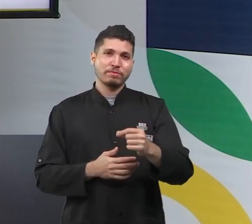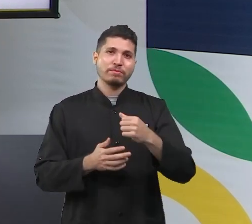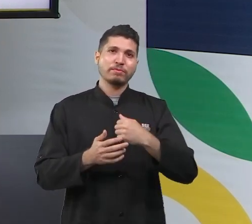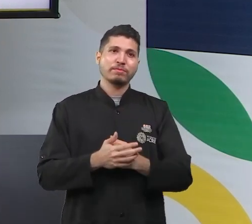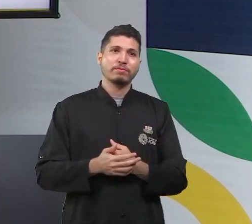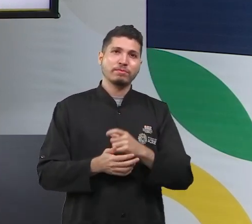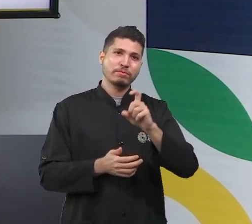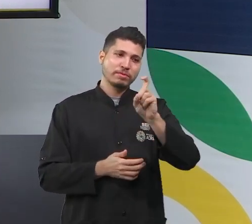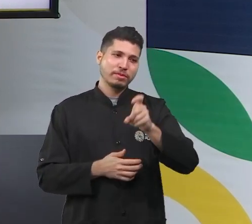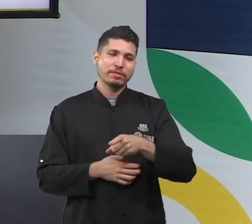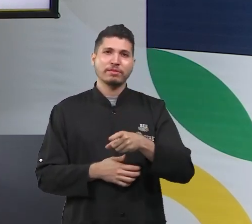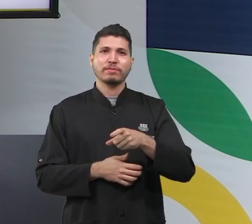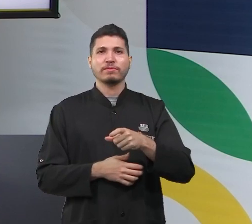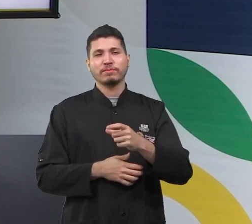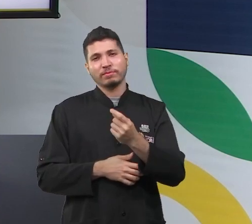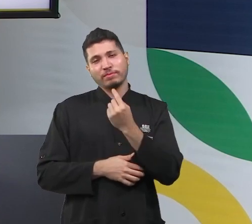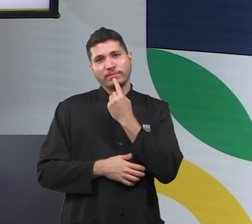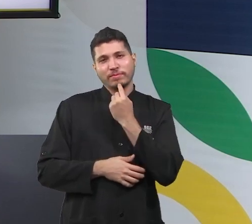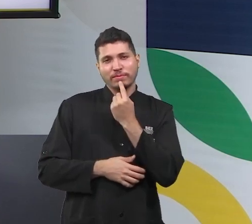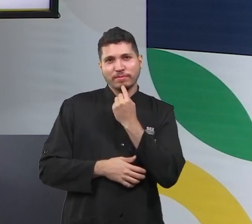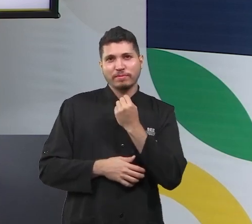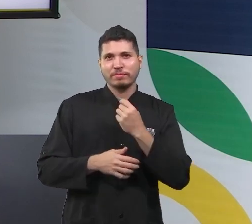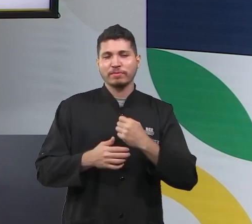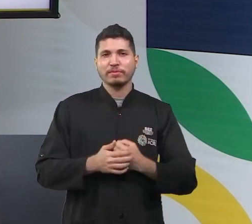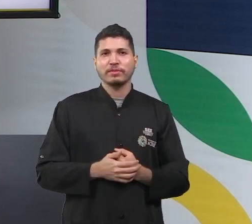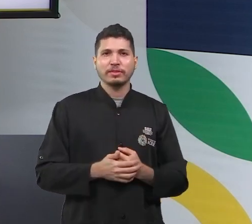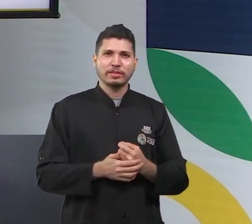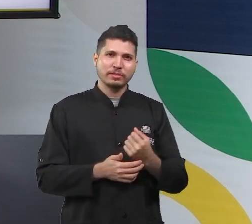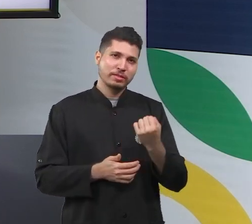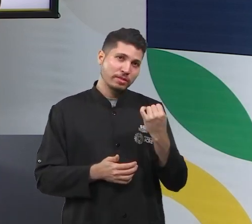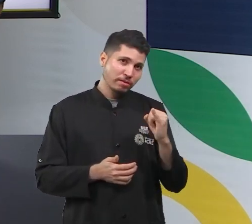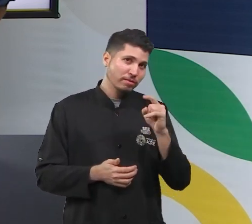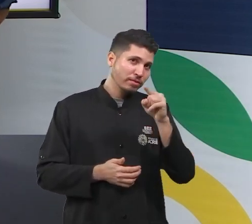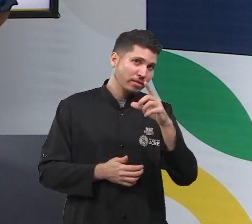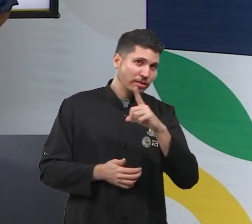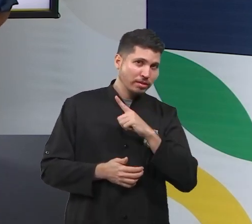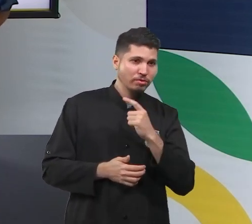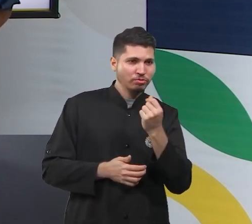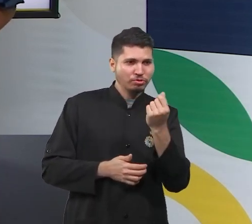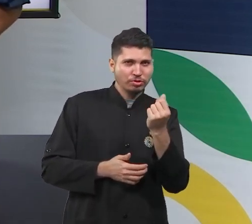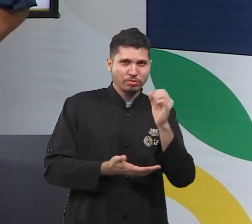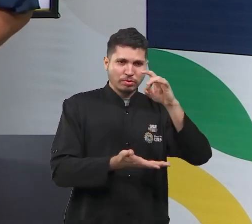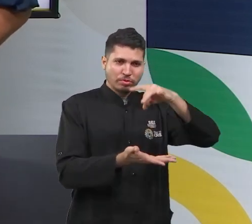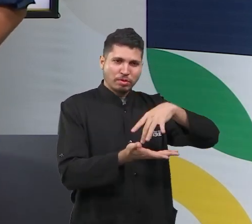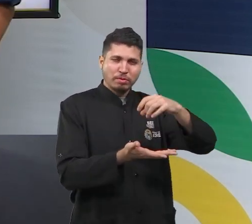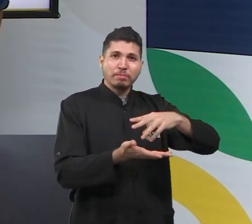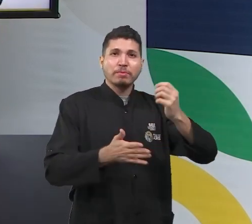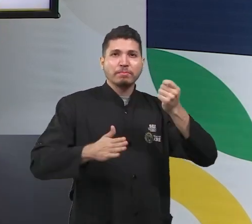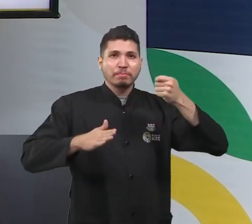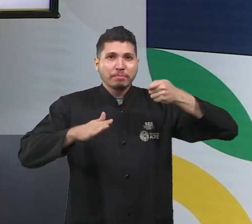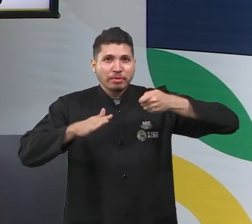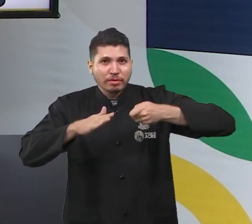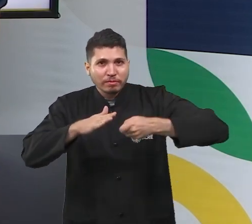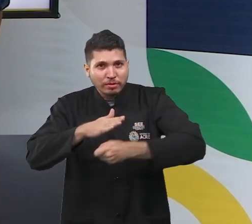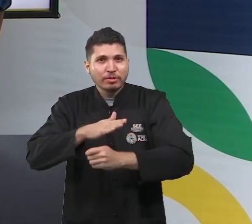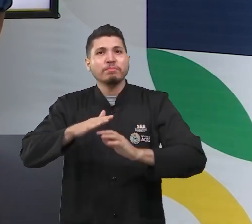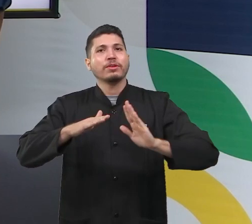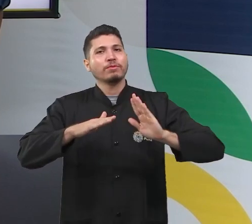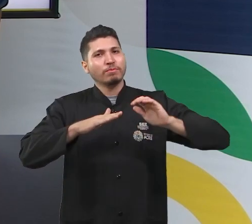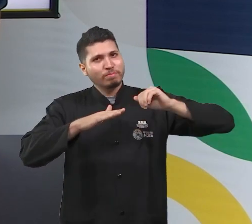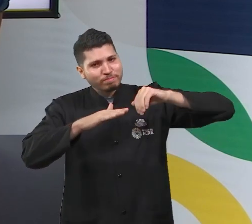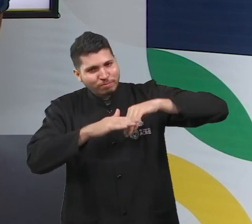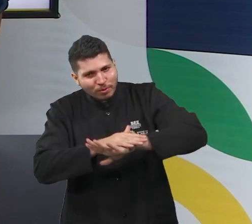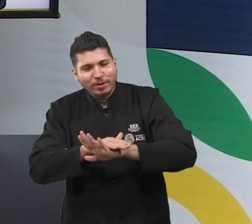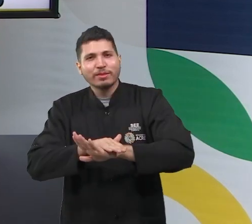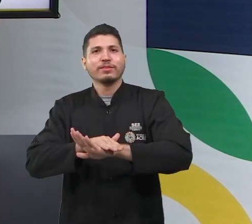você ter um valor para investir, anote isso também e coloque isso como sua meta, o